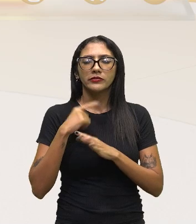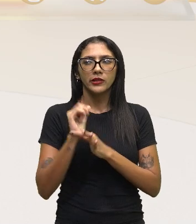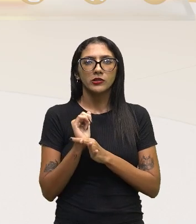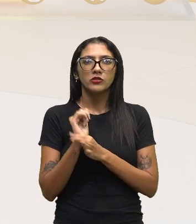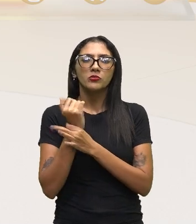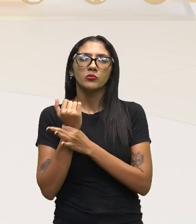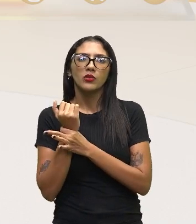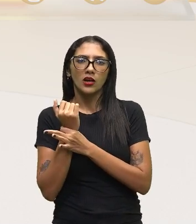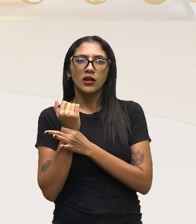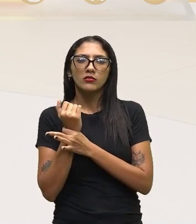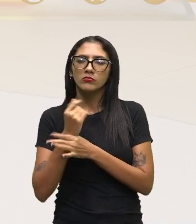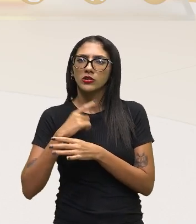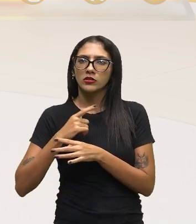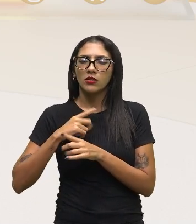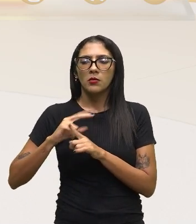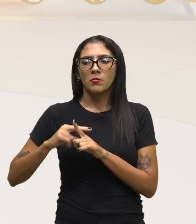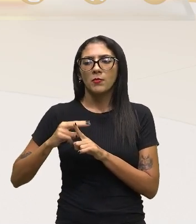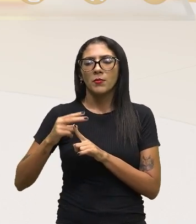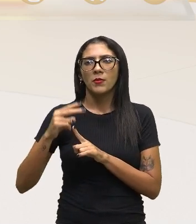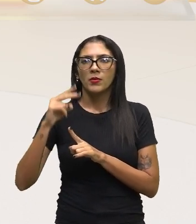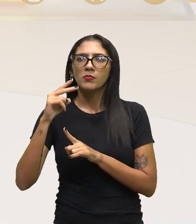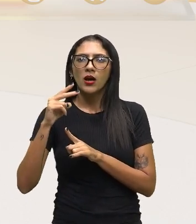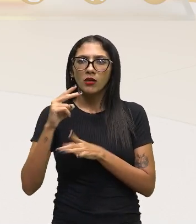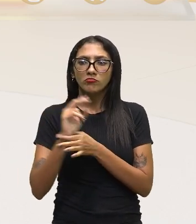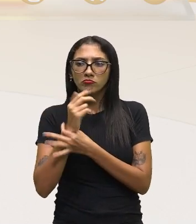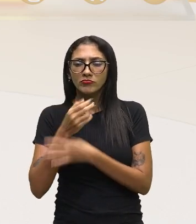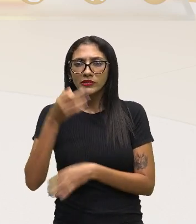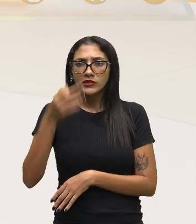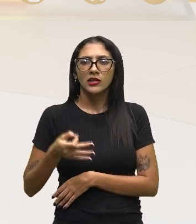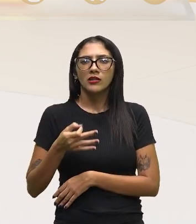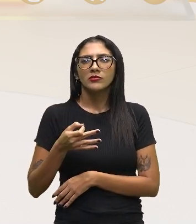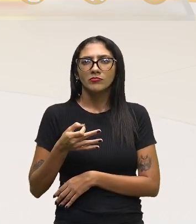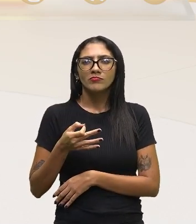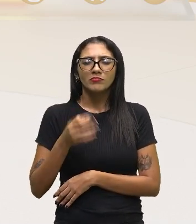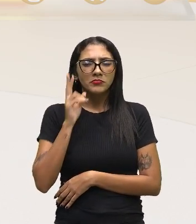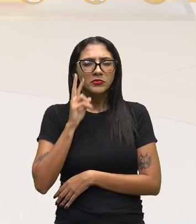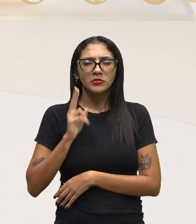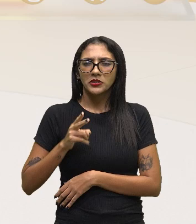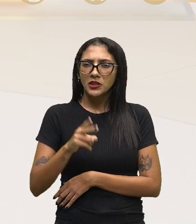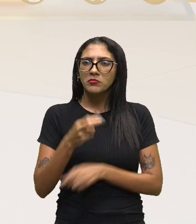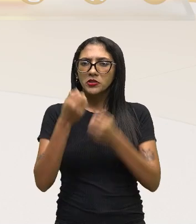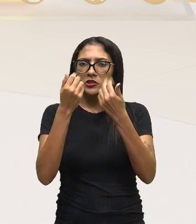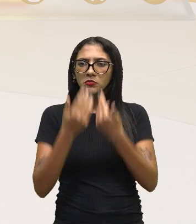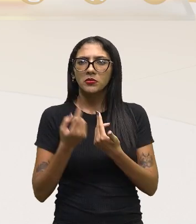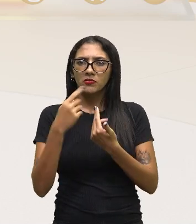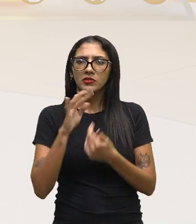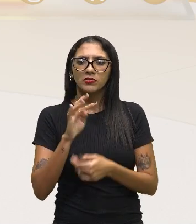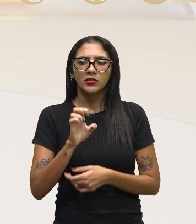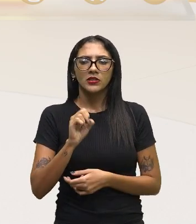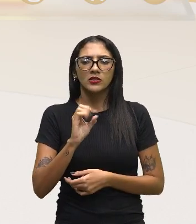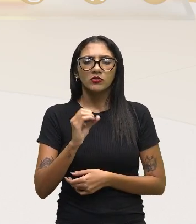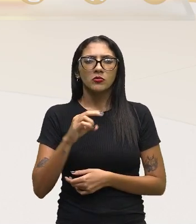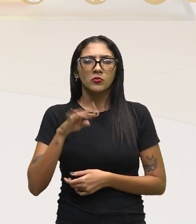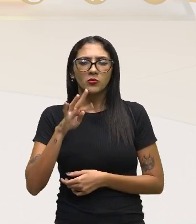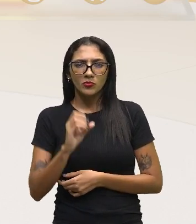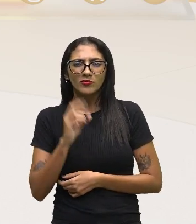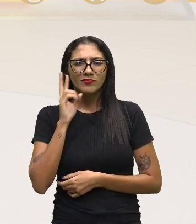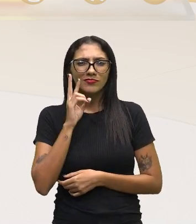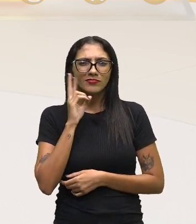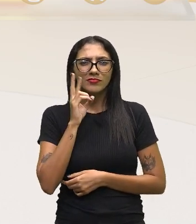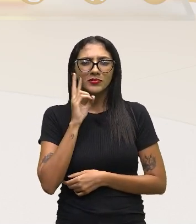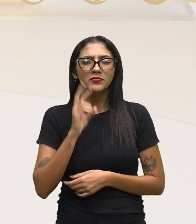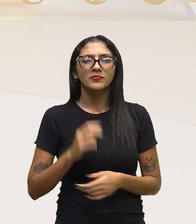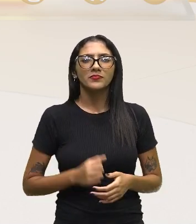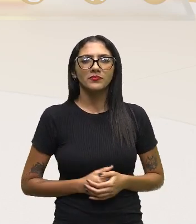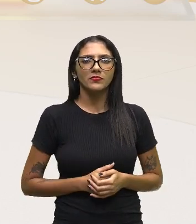segurança, que tenham uma rentabilidade garantida, como eu sempre cito aqui para vocês o Tesouro Direto. As